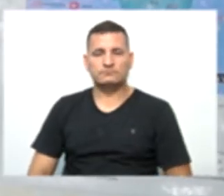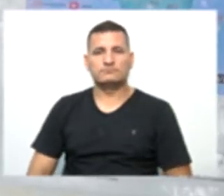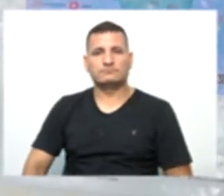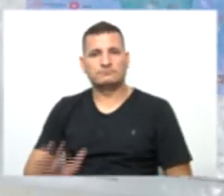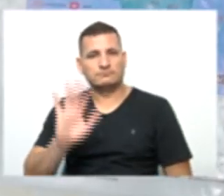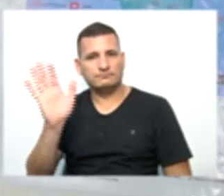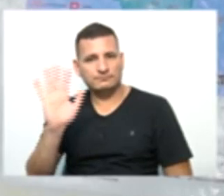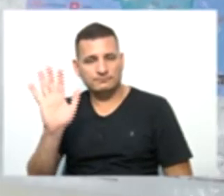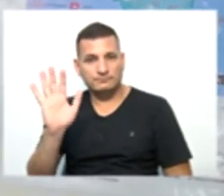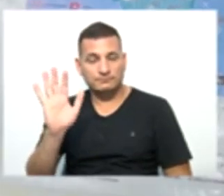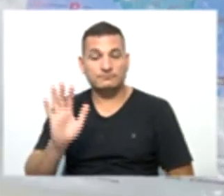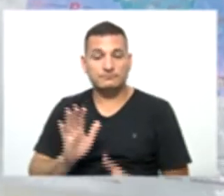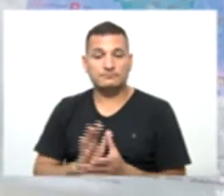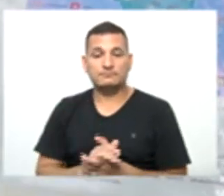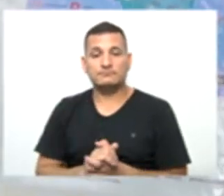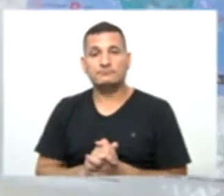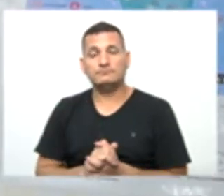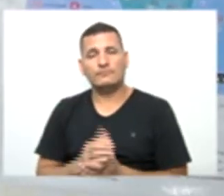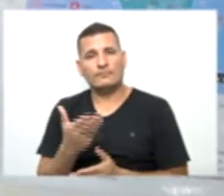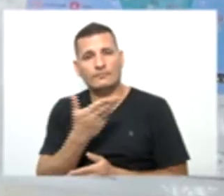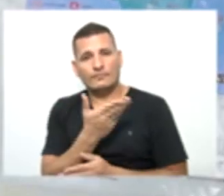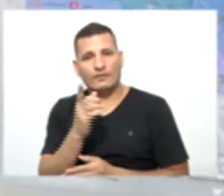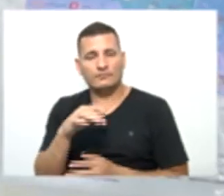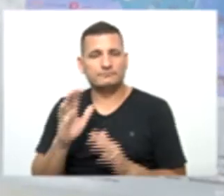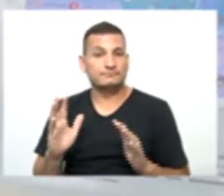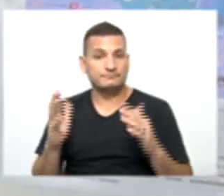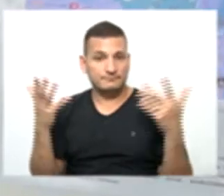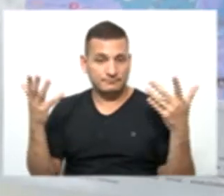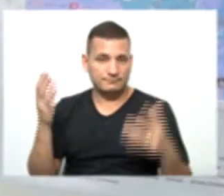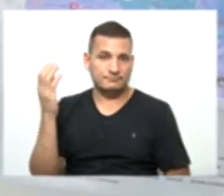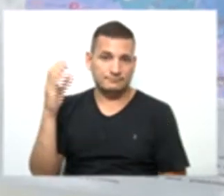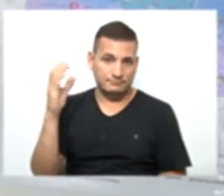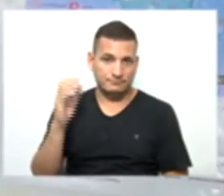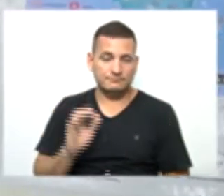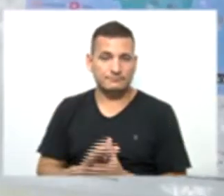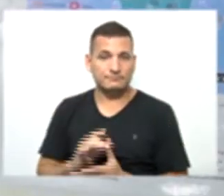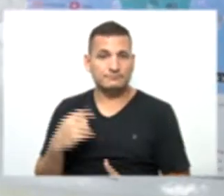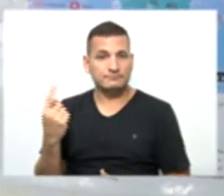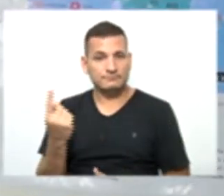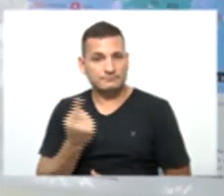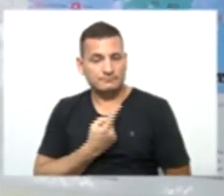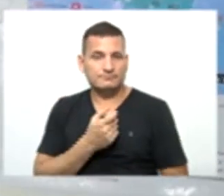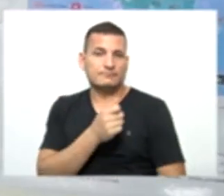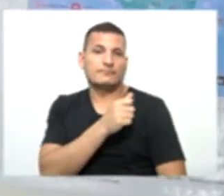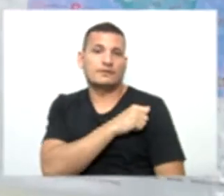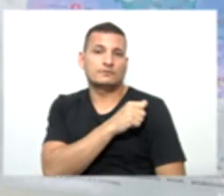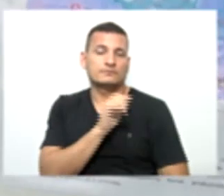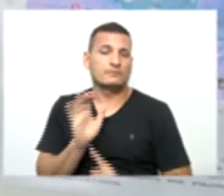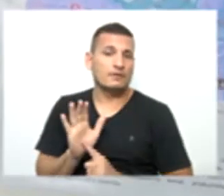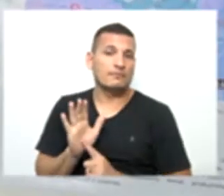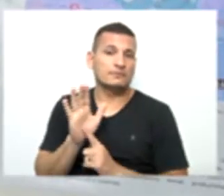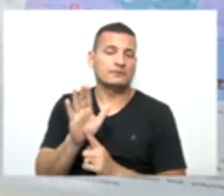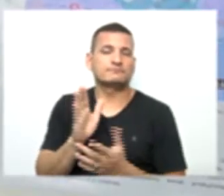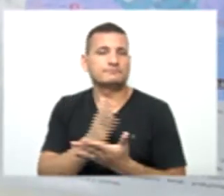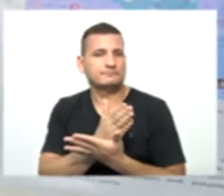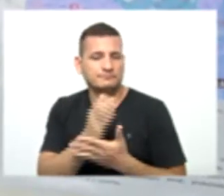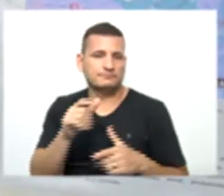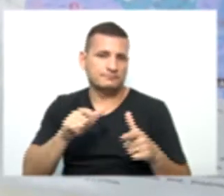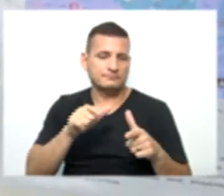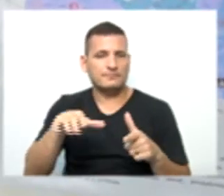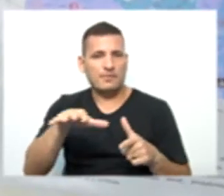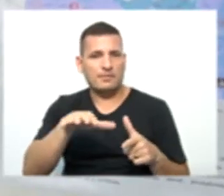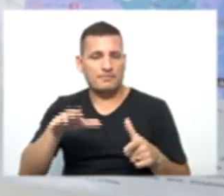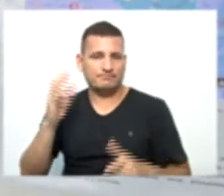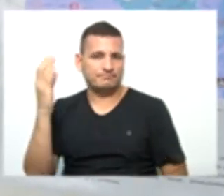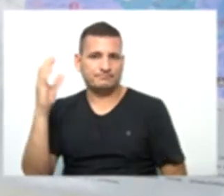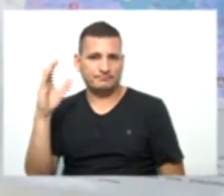Oi, gente. Esse evento aqui é um evento científico, onde nós, alunos, vamos apresentar alguns trabalhos relacionados a essa área